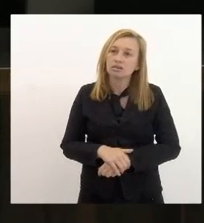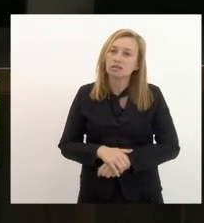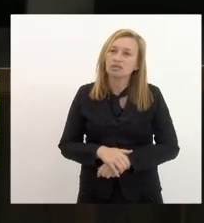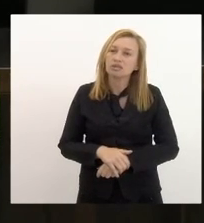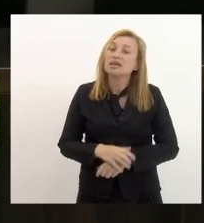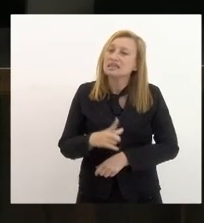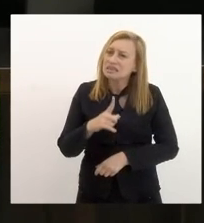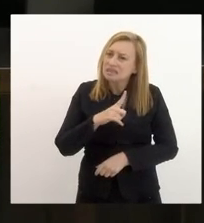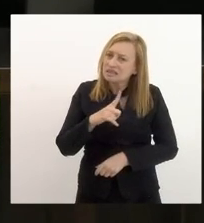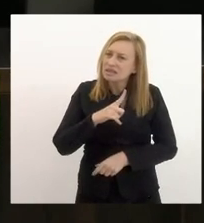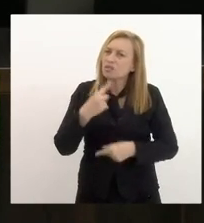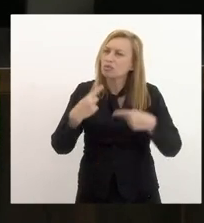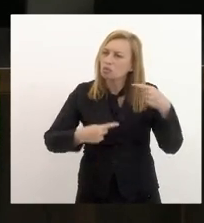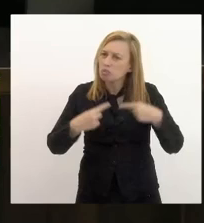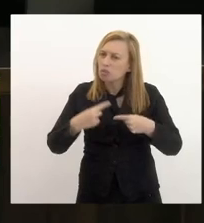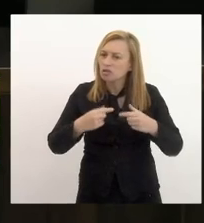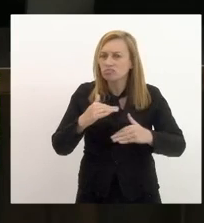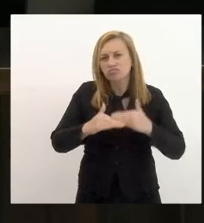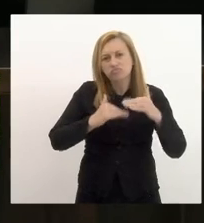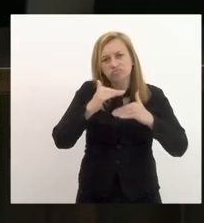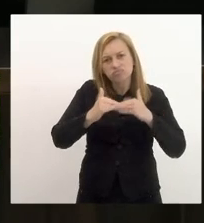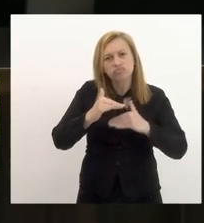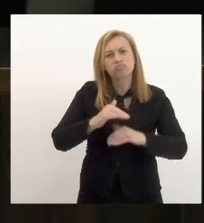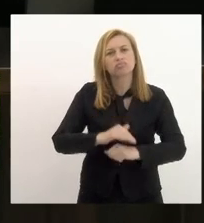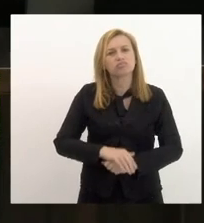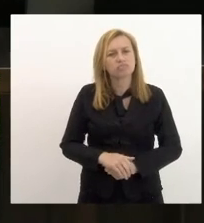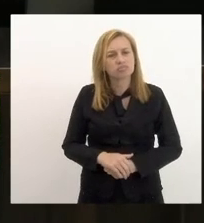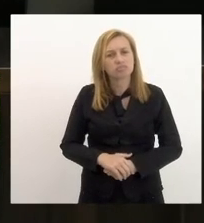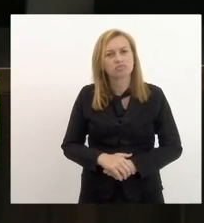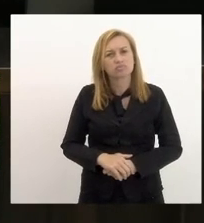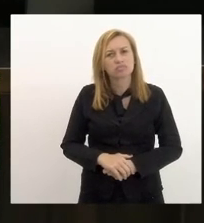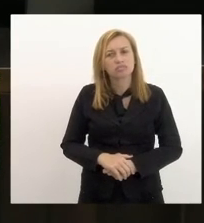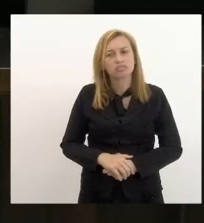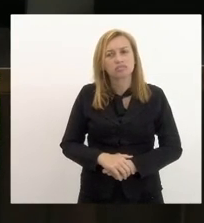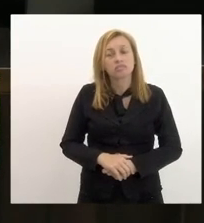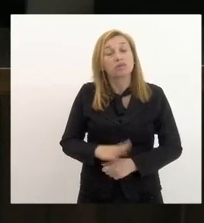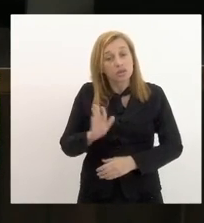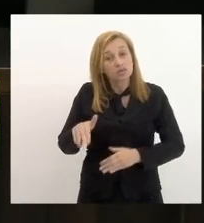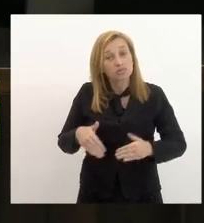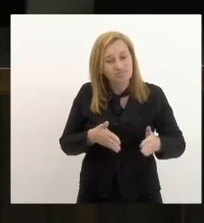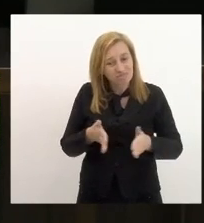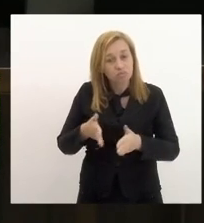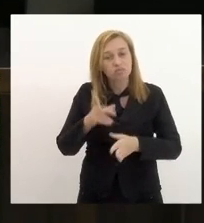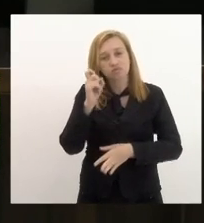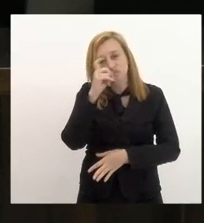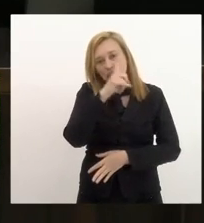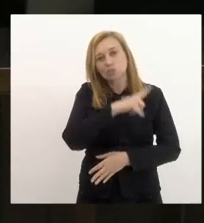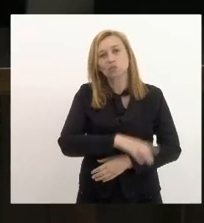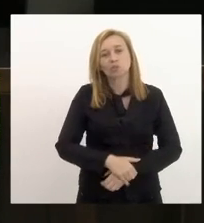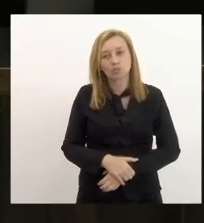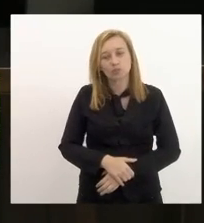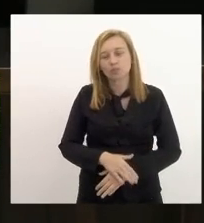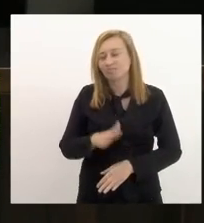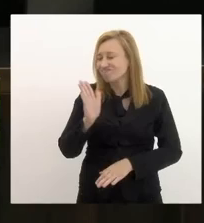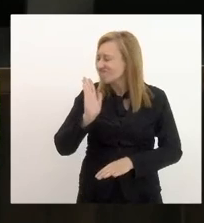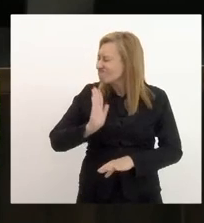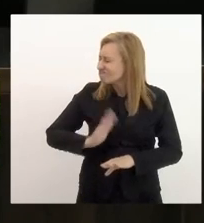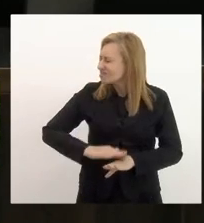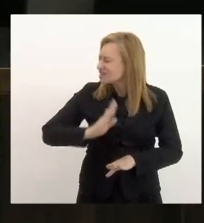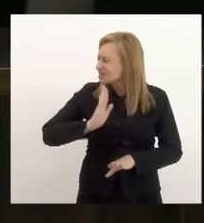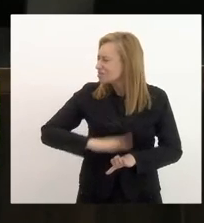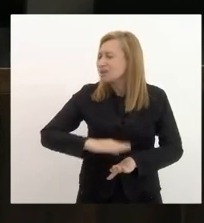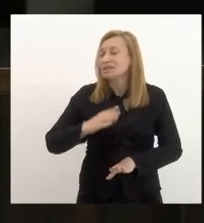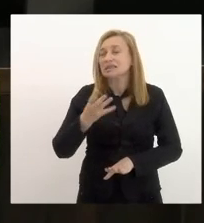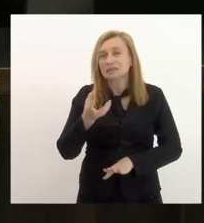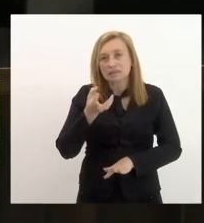de ter uma política de desenvolvimento e o Pati o caminho é difícil por mais que a gente